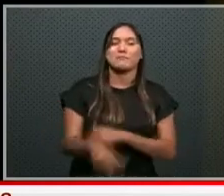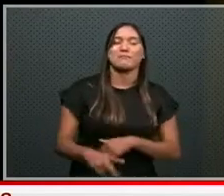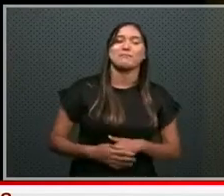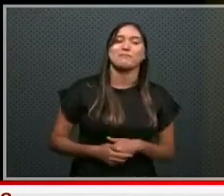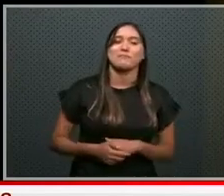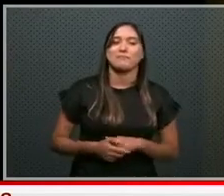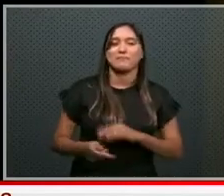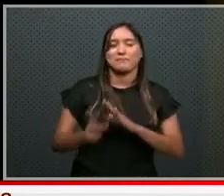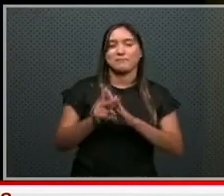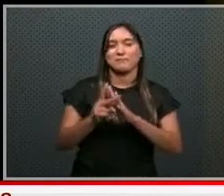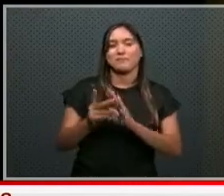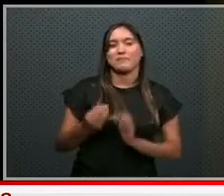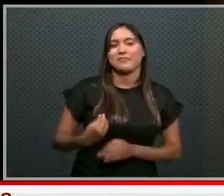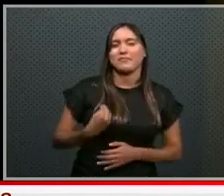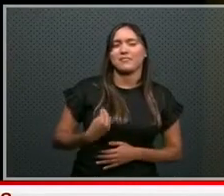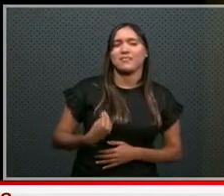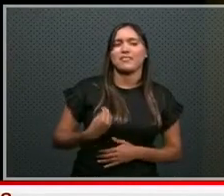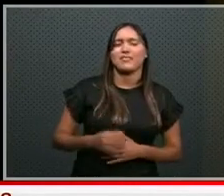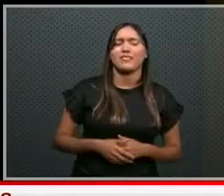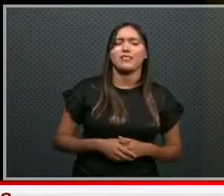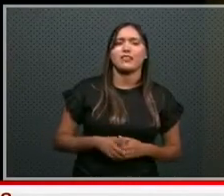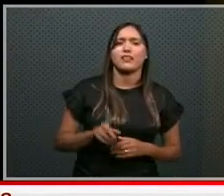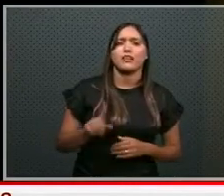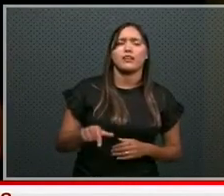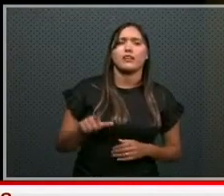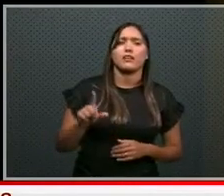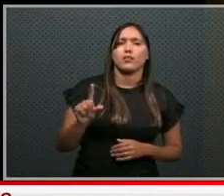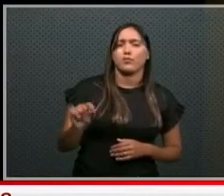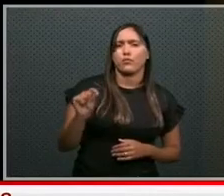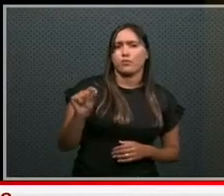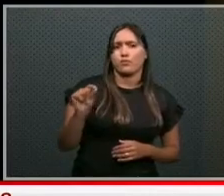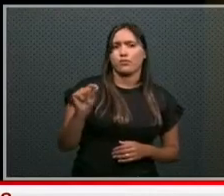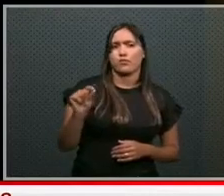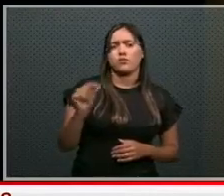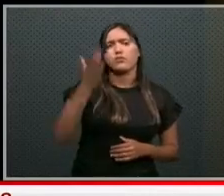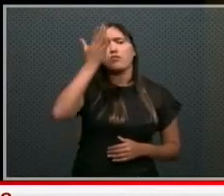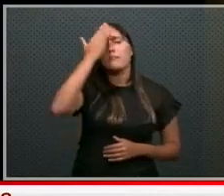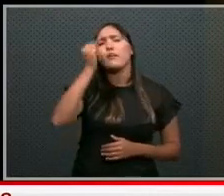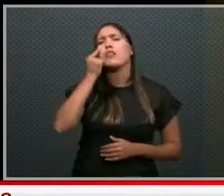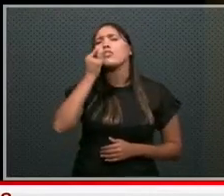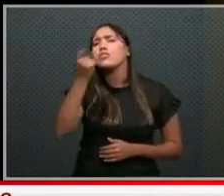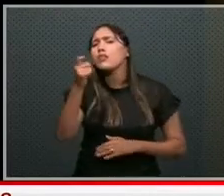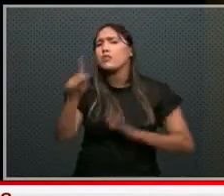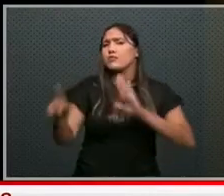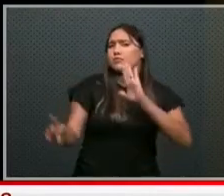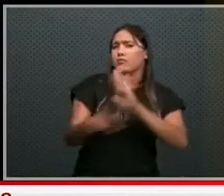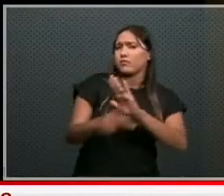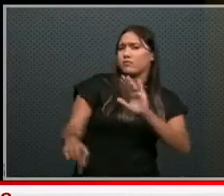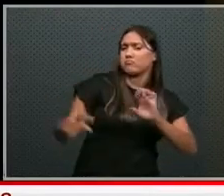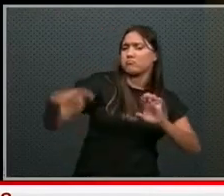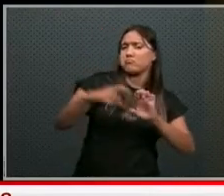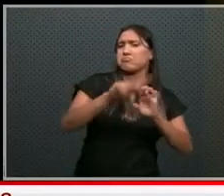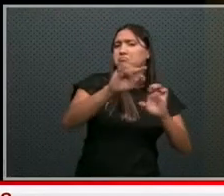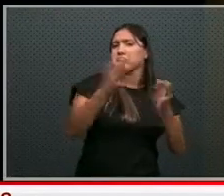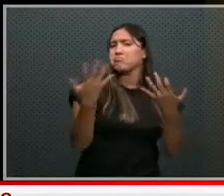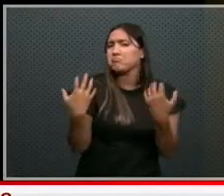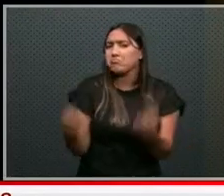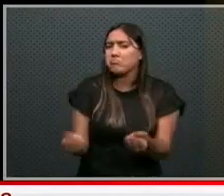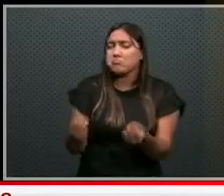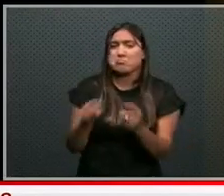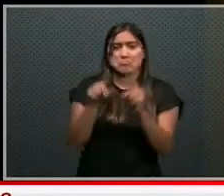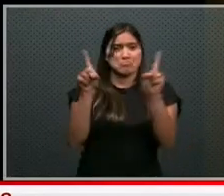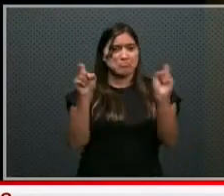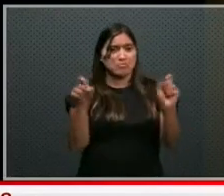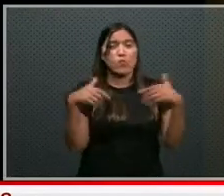pelos gestores e que por isso é importante saber a qual interesse a Embrapa vai servir é importante saber